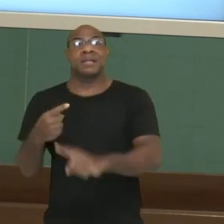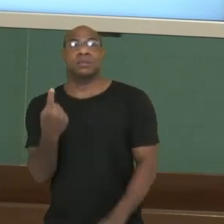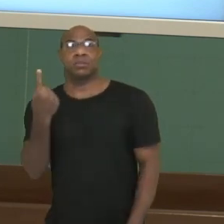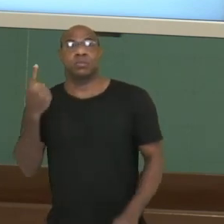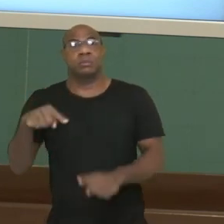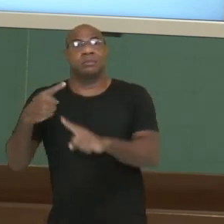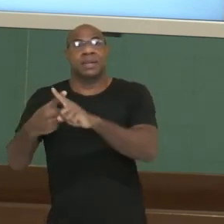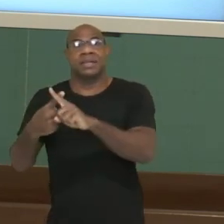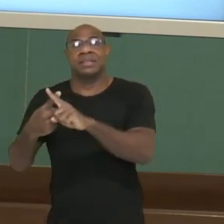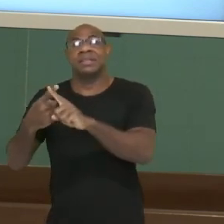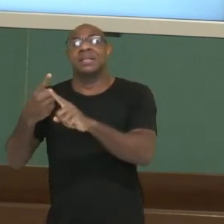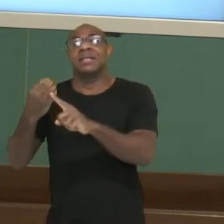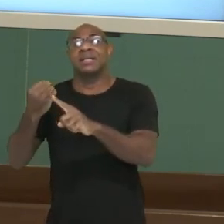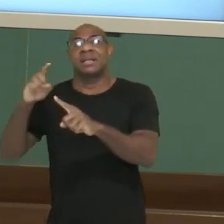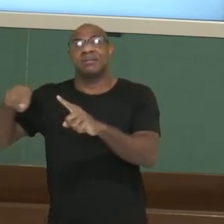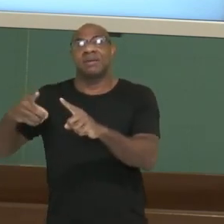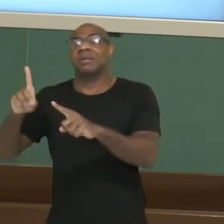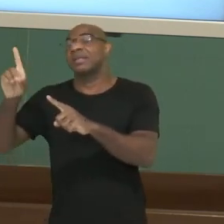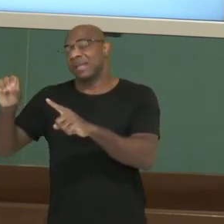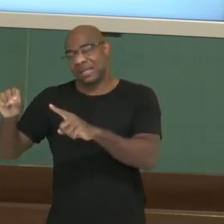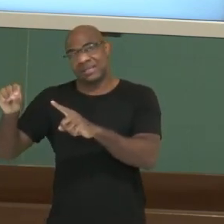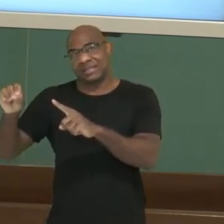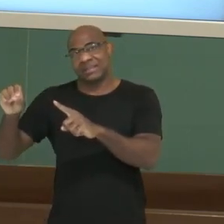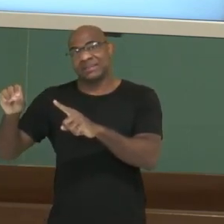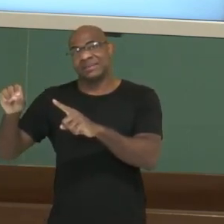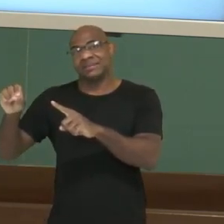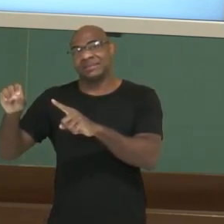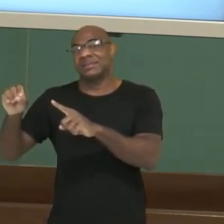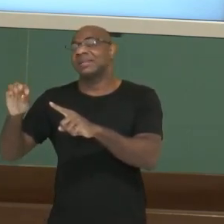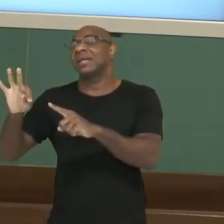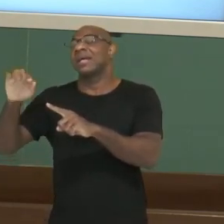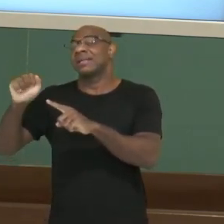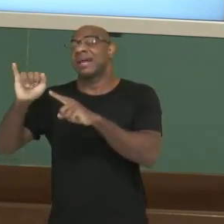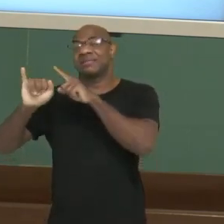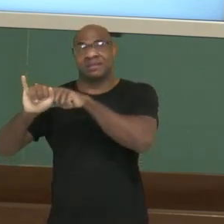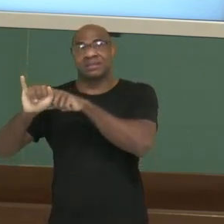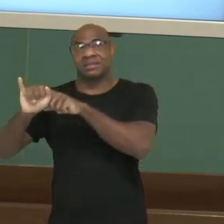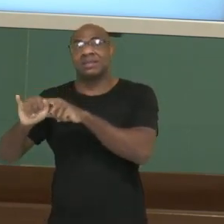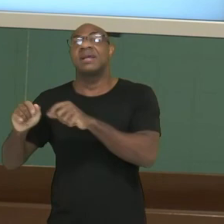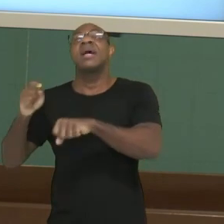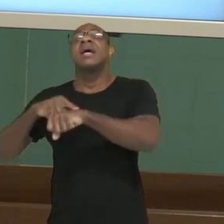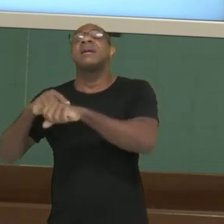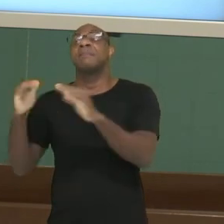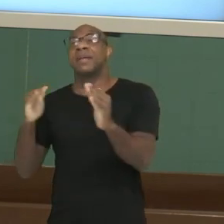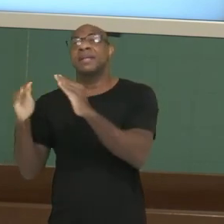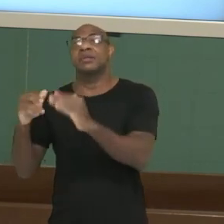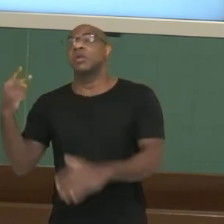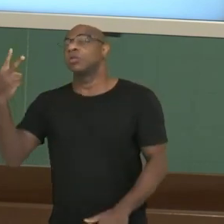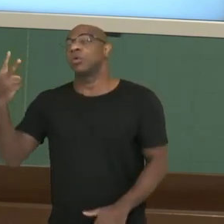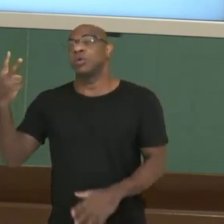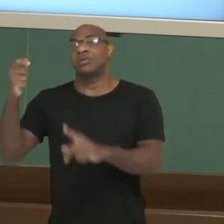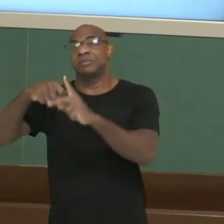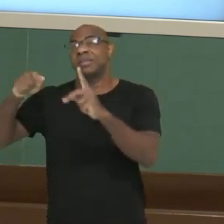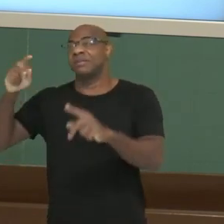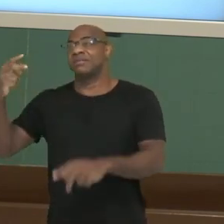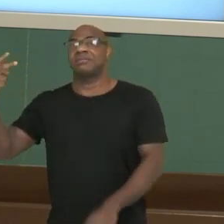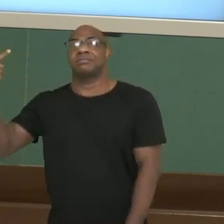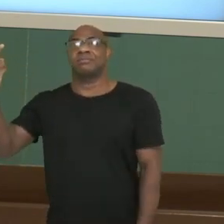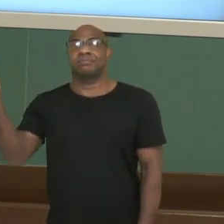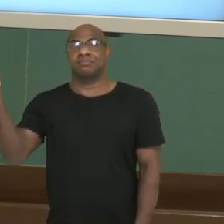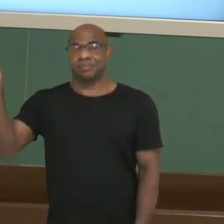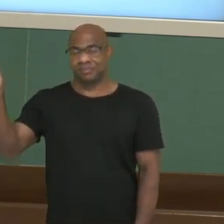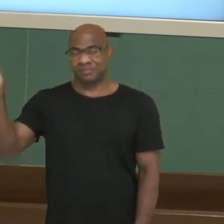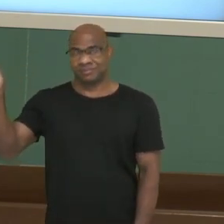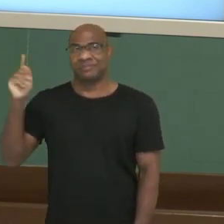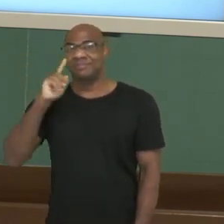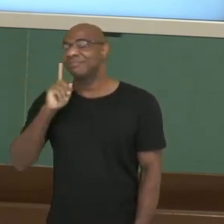ou 0,1, você pode ou não colocar aquele zero. E o tempo, 2 meses, então vai ficar 1,1 a soma